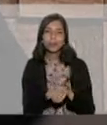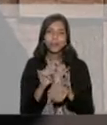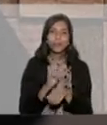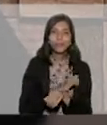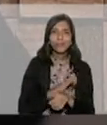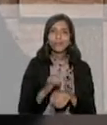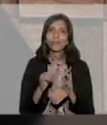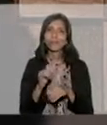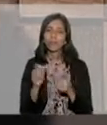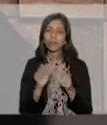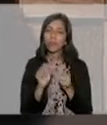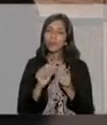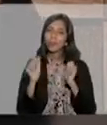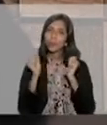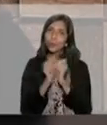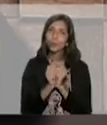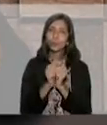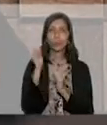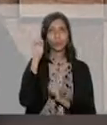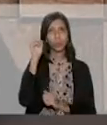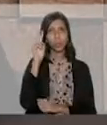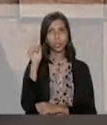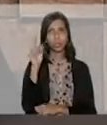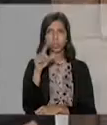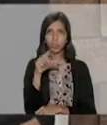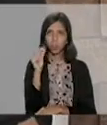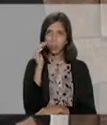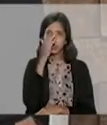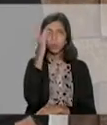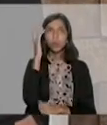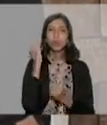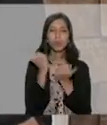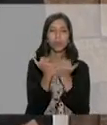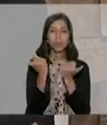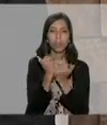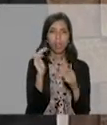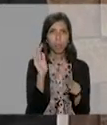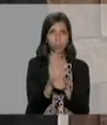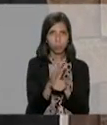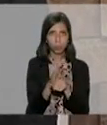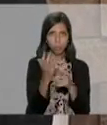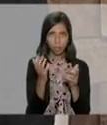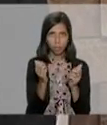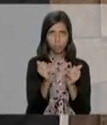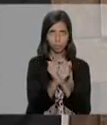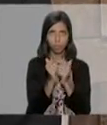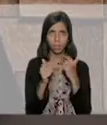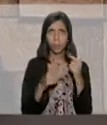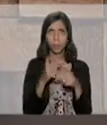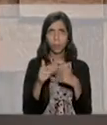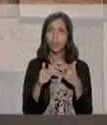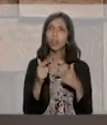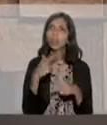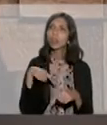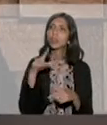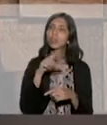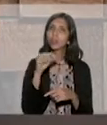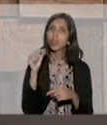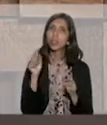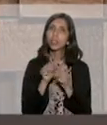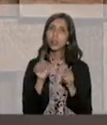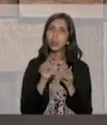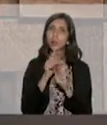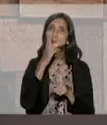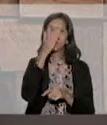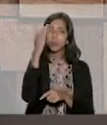Essa dinâmica de construir juntas uma história. Isso vocês escolhem os colaboradores que querem trabalhar? Sim, e a gente só